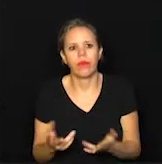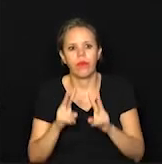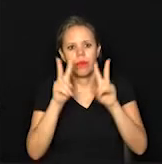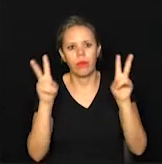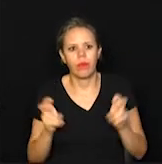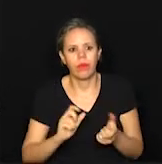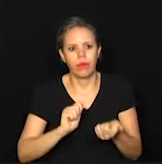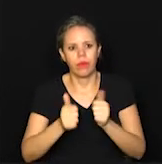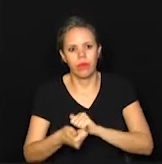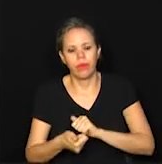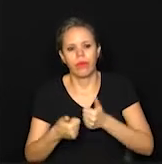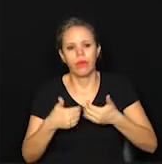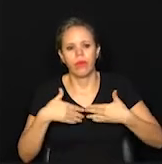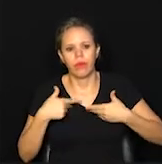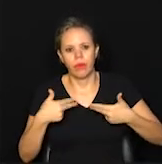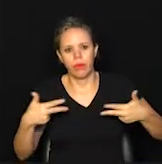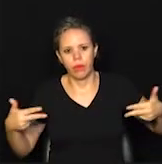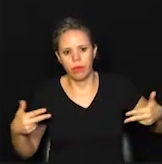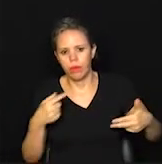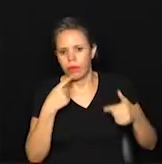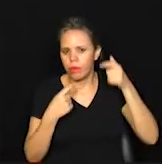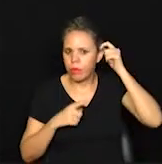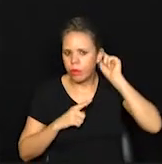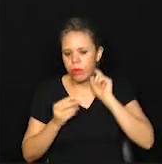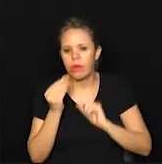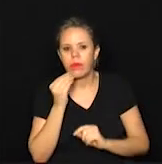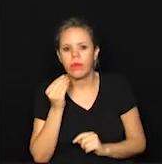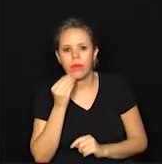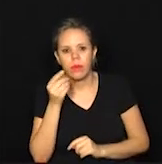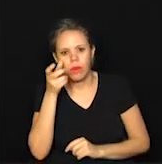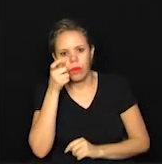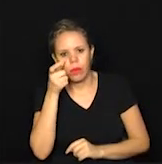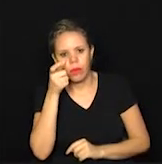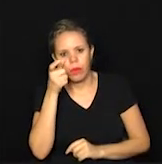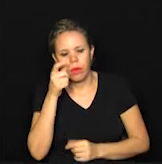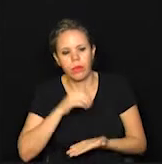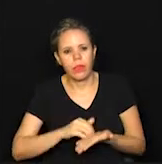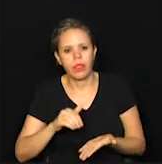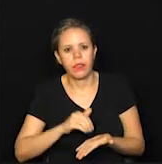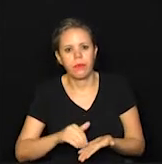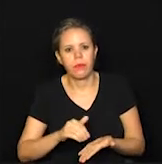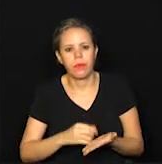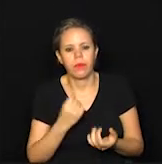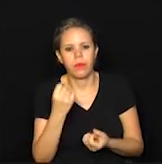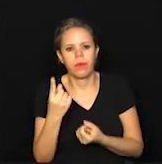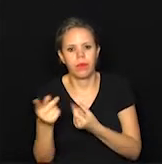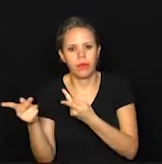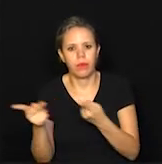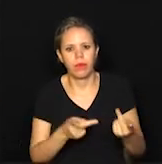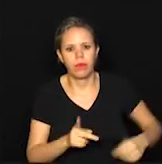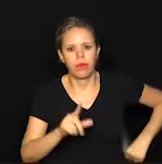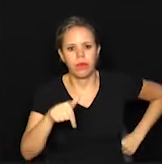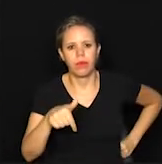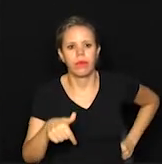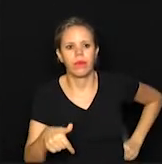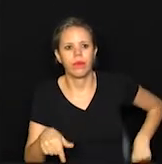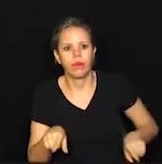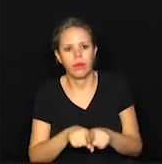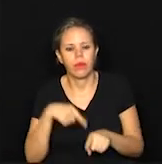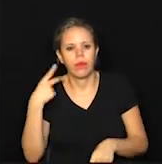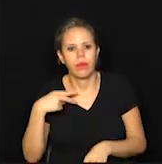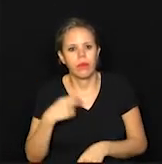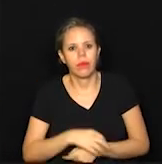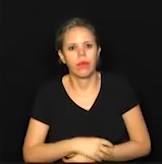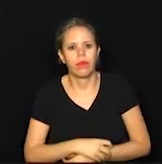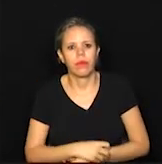ao esporte e o lazer. Então, nós teremos aqui a oportunidade de ouvir o secretário, ouvir alguns convidados e depois também ouvir os